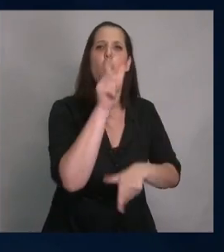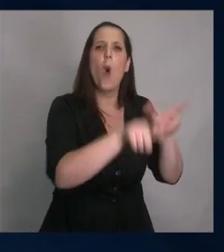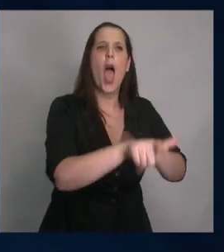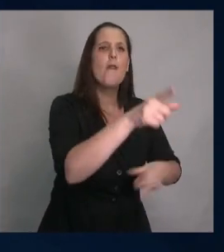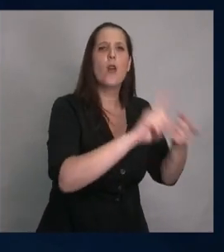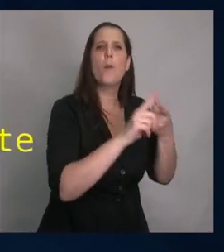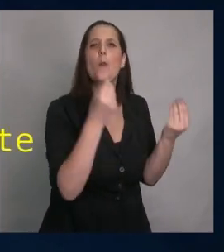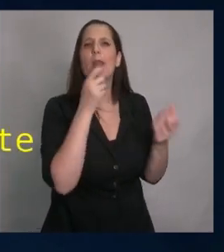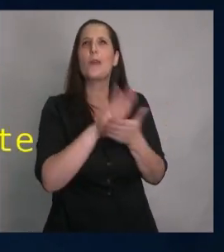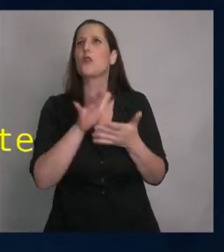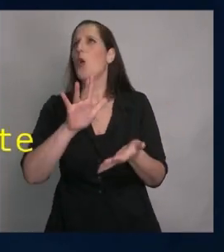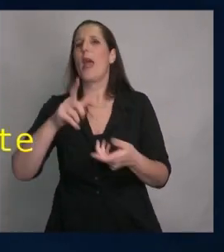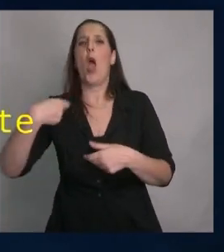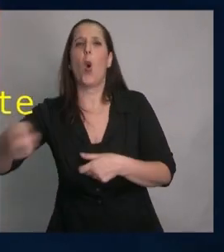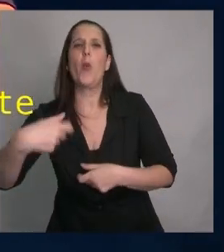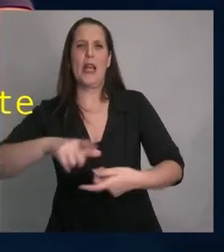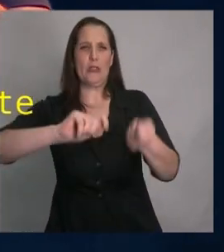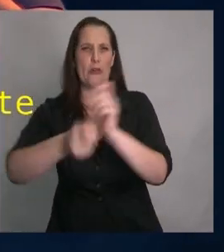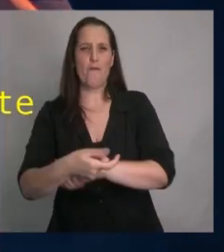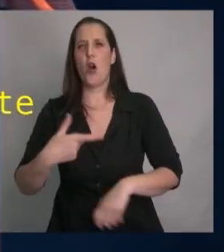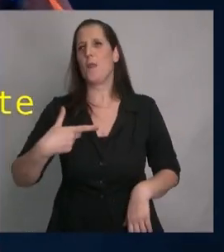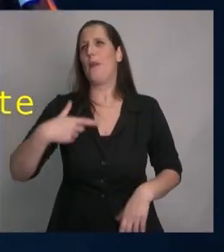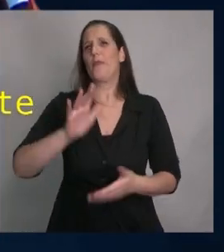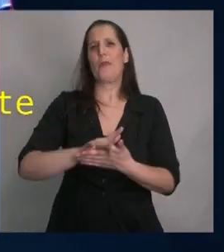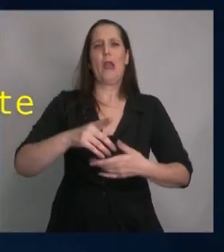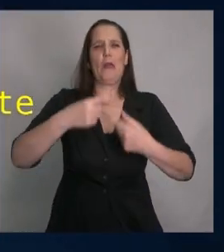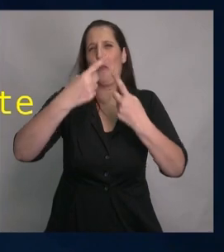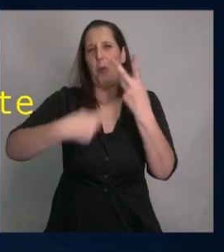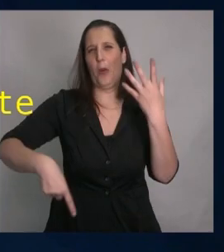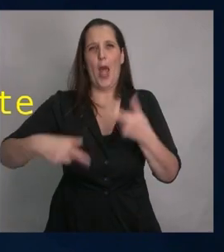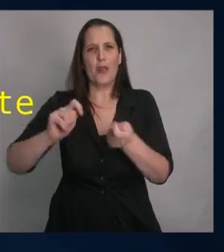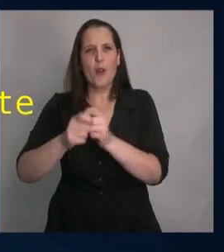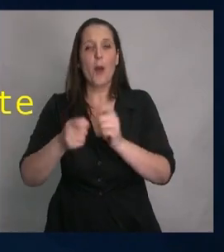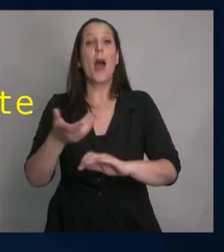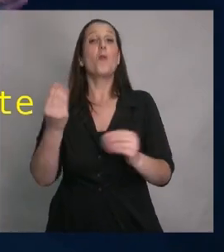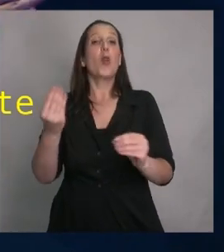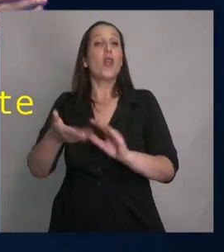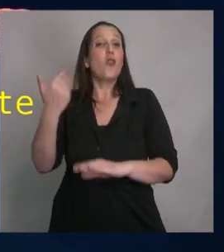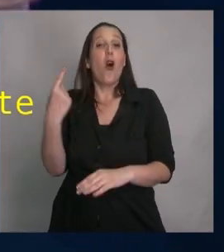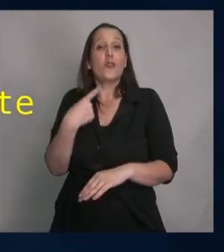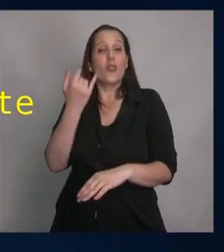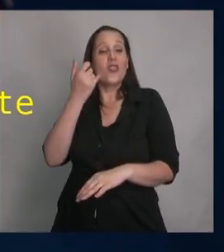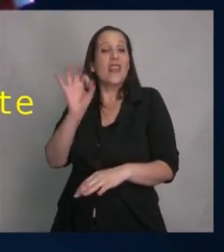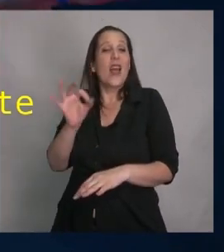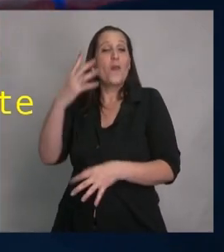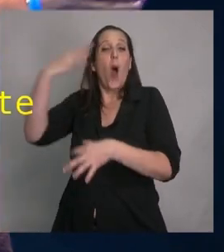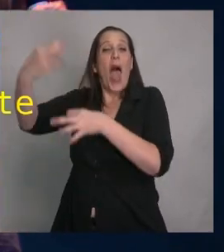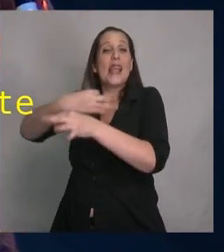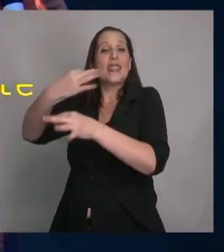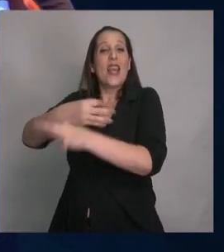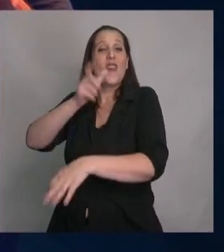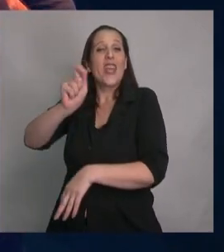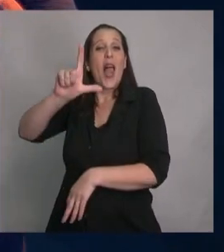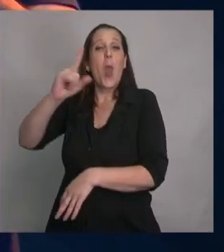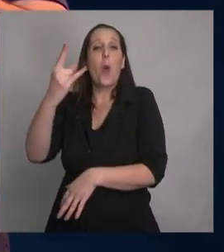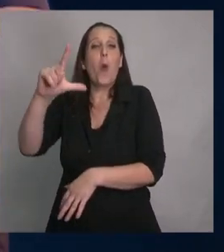contra as reformas neoliberais. Se há uma coisa que Lula nos ensinou, é que nós temos sempre que falar para o conjunto do povo